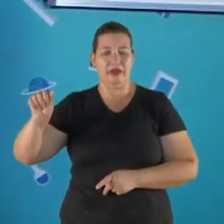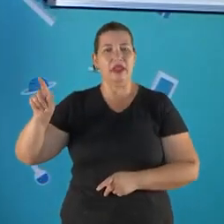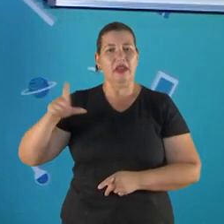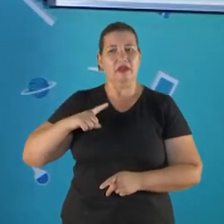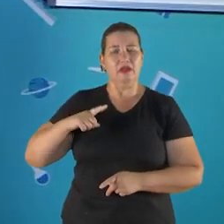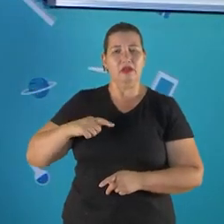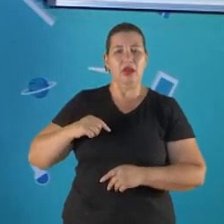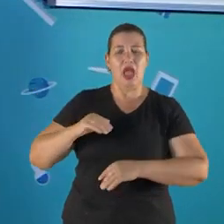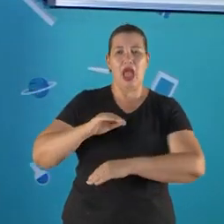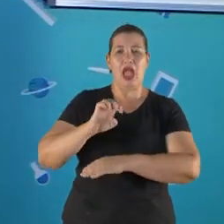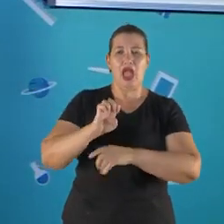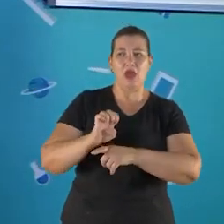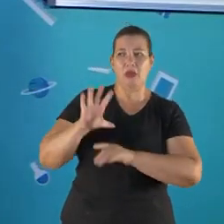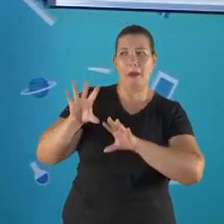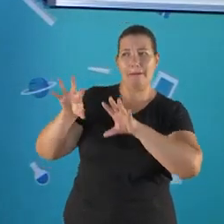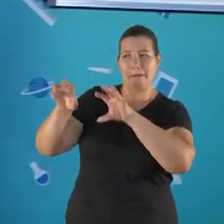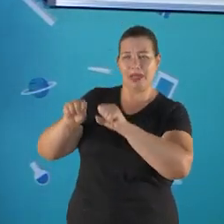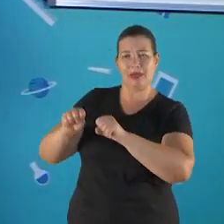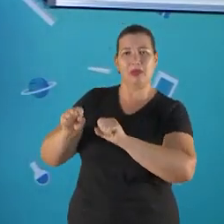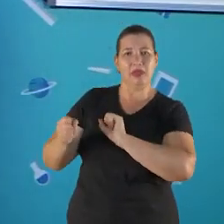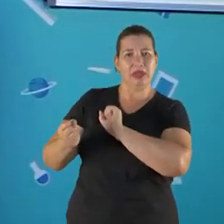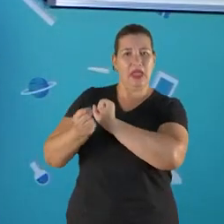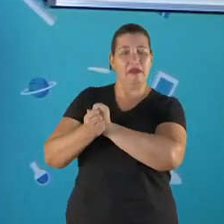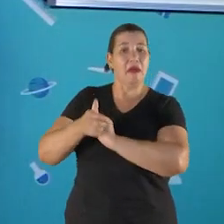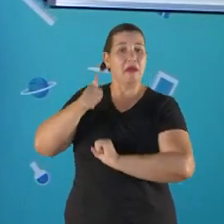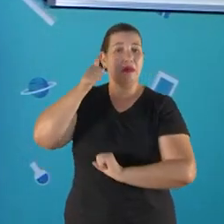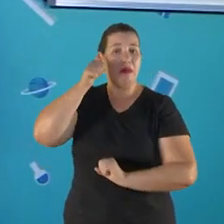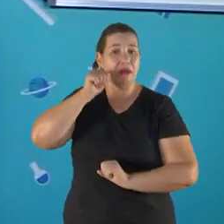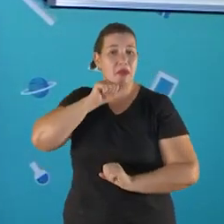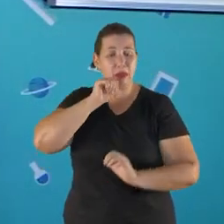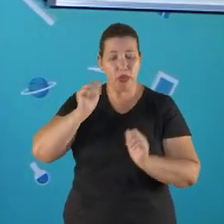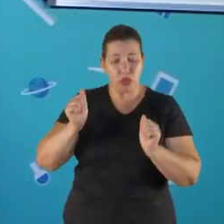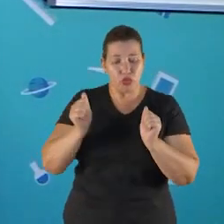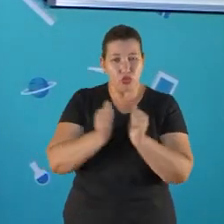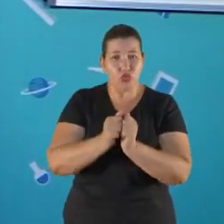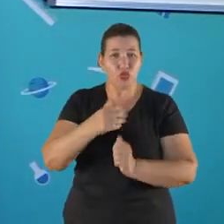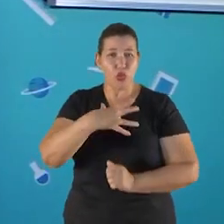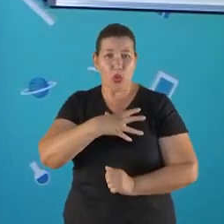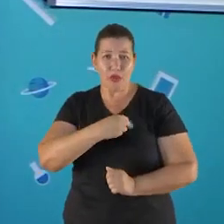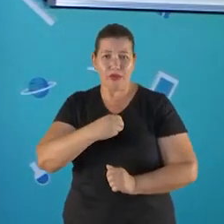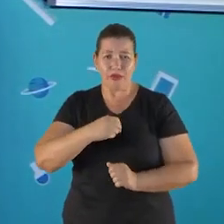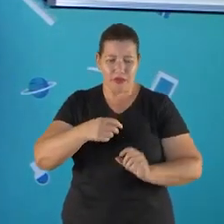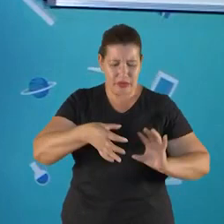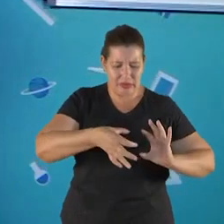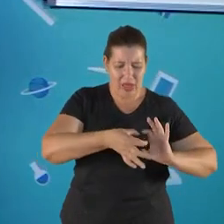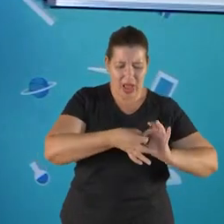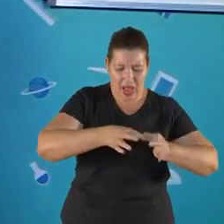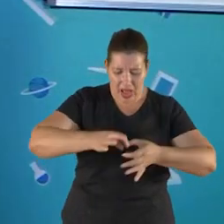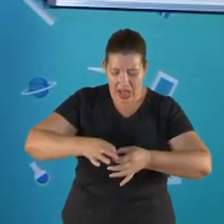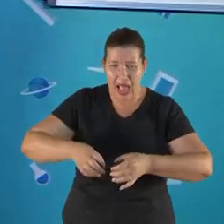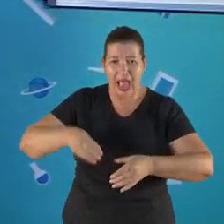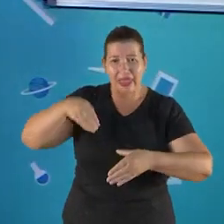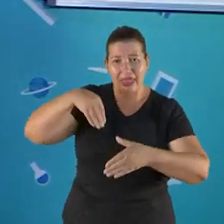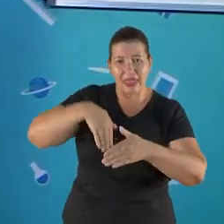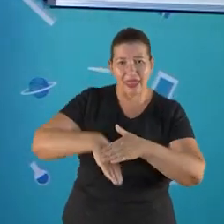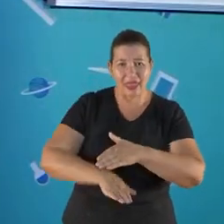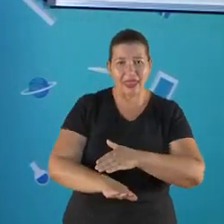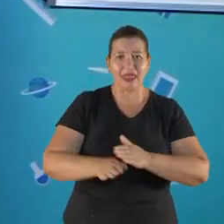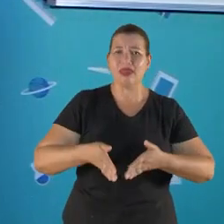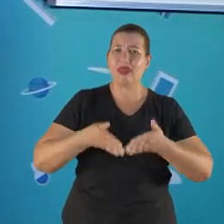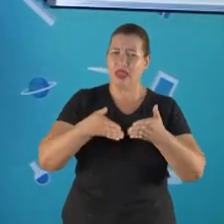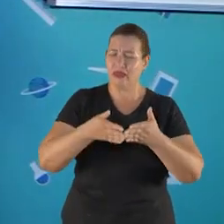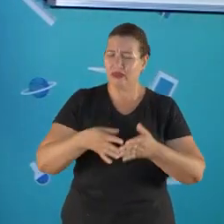foram escravizados pelos europeus, as mães vinham com seus filhos acorrentadas nos porões dos